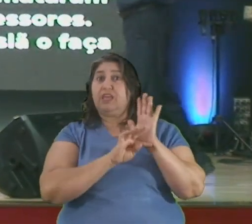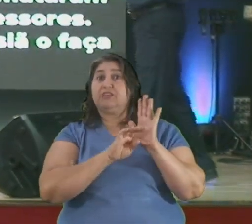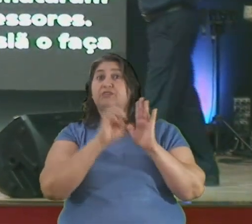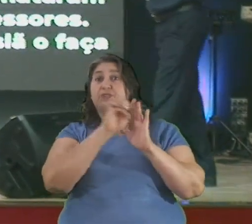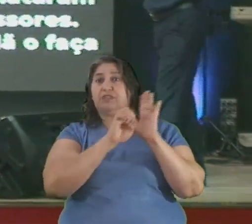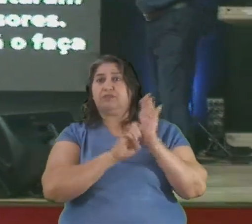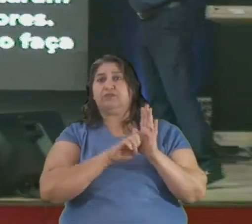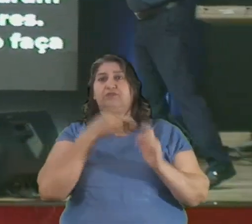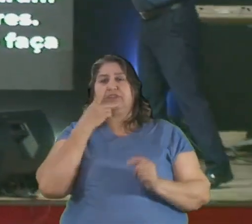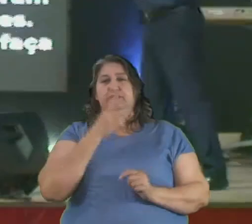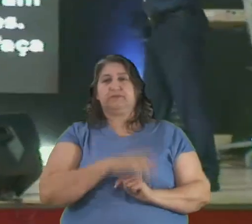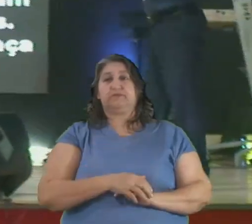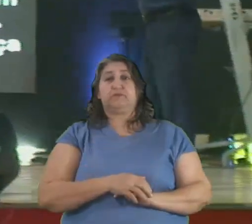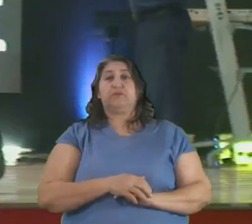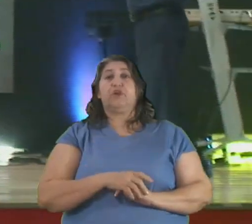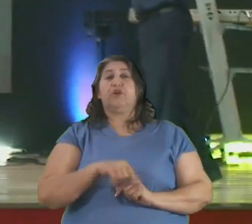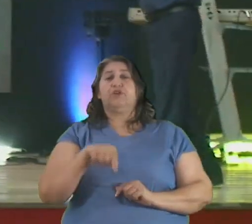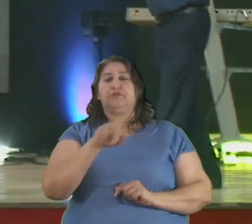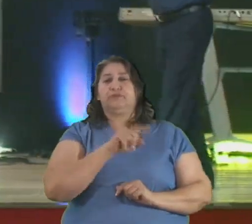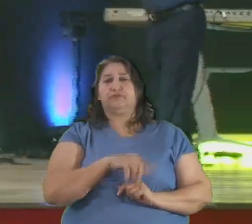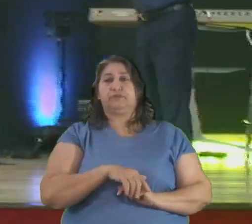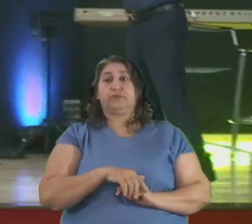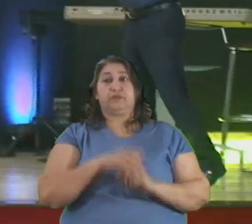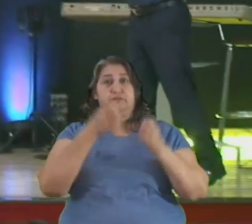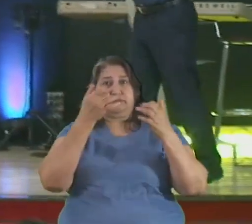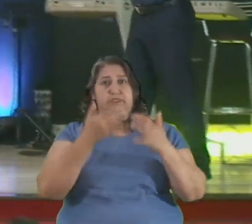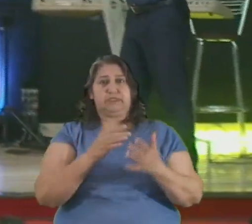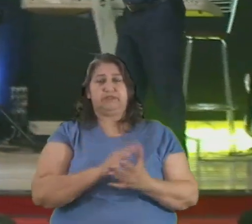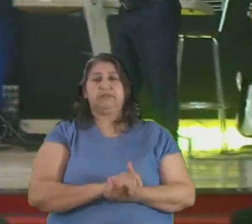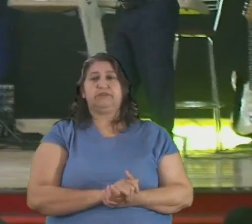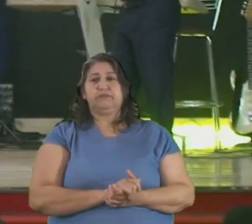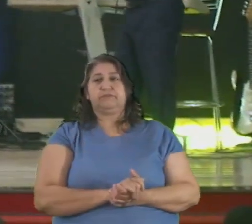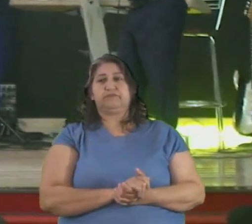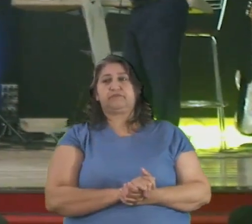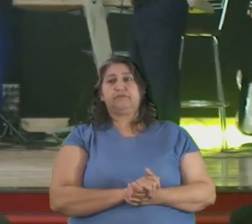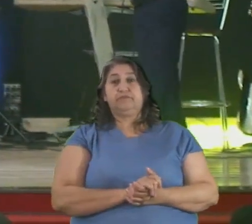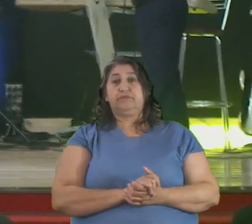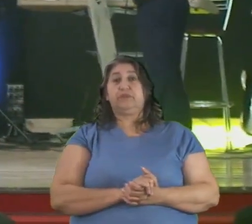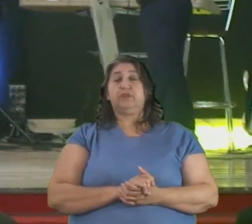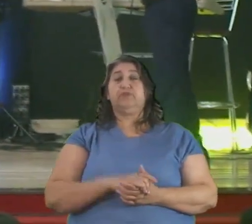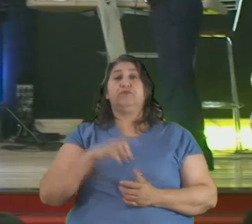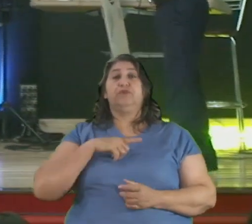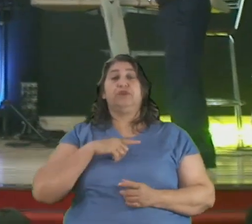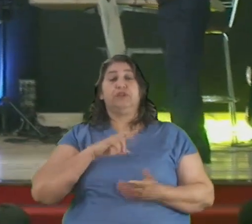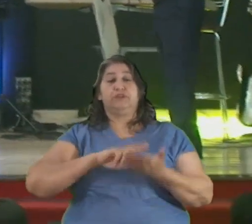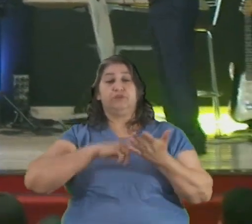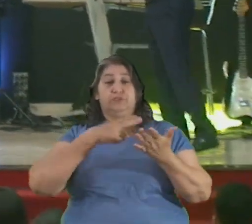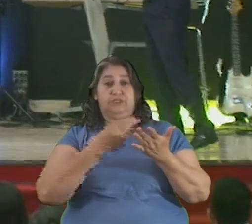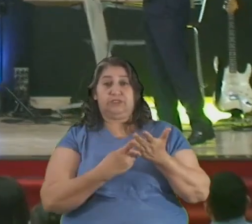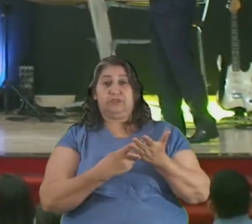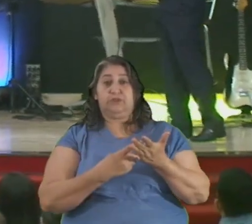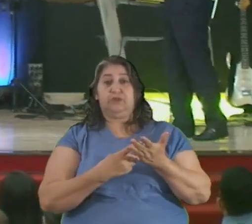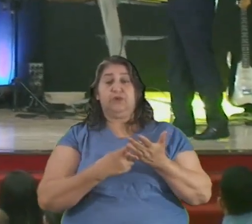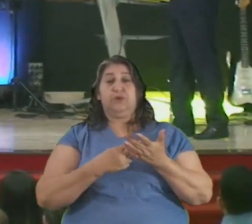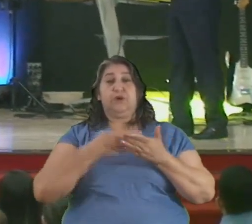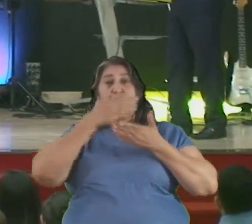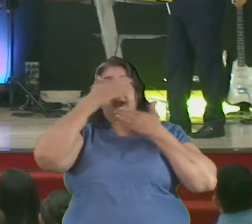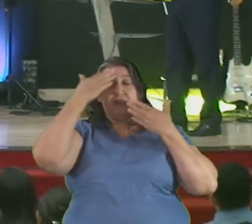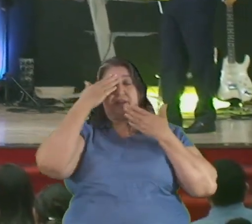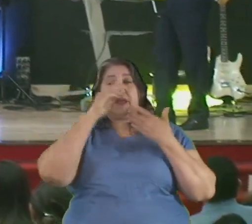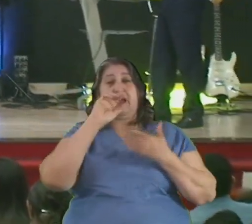diz assim, a introdução foi traduzido do árabe para o português: